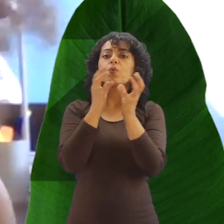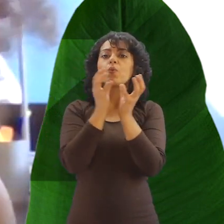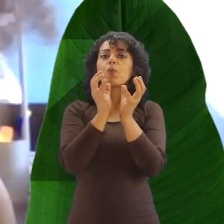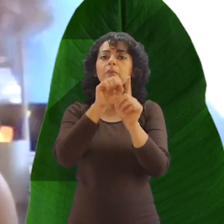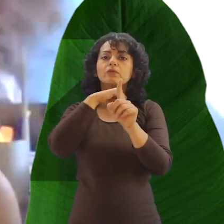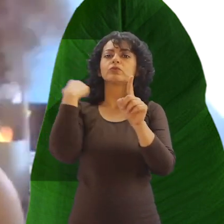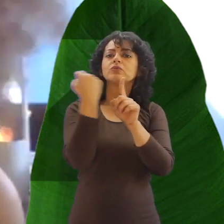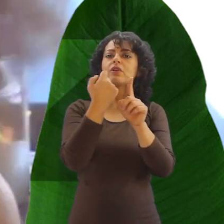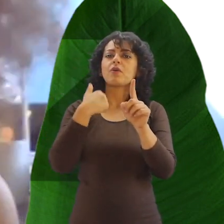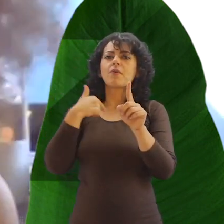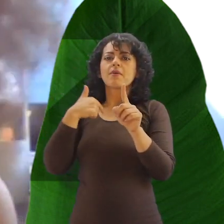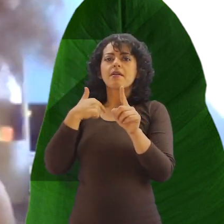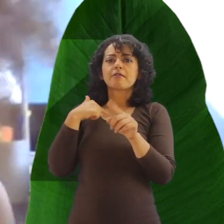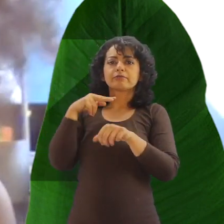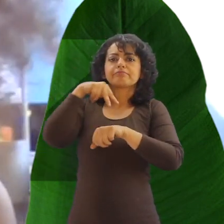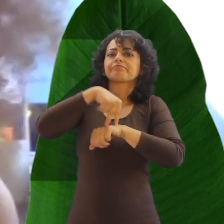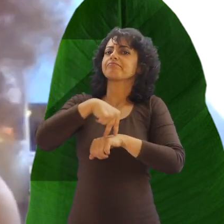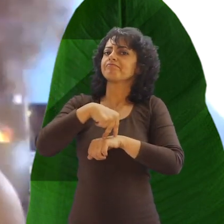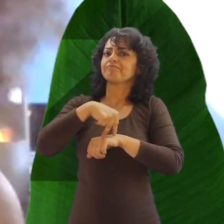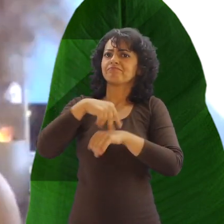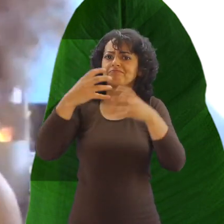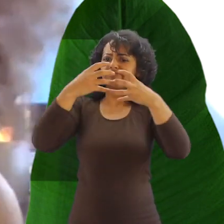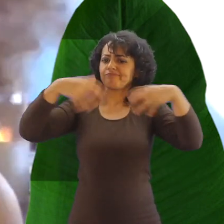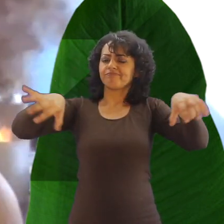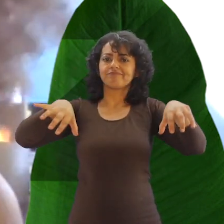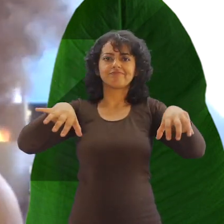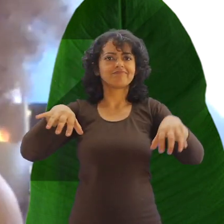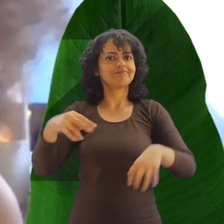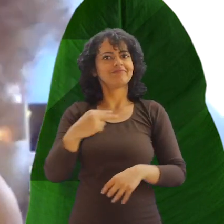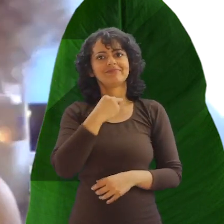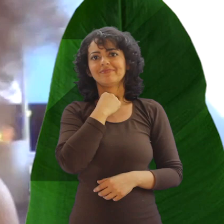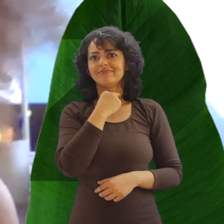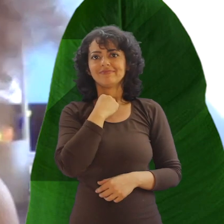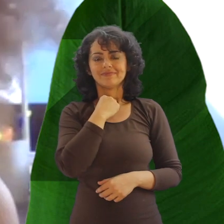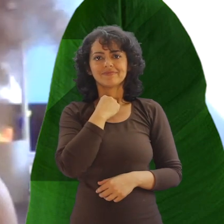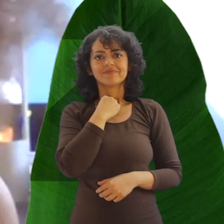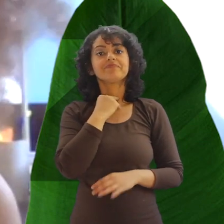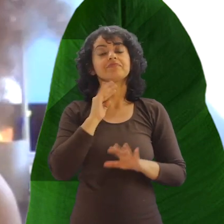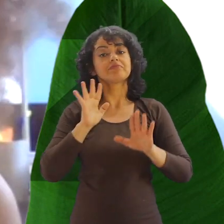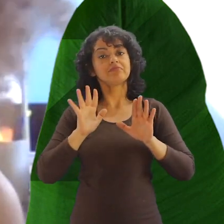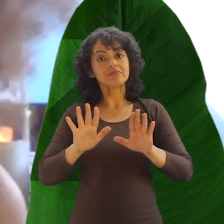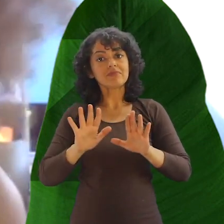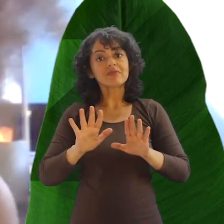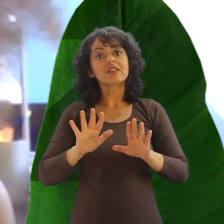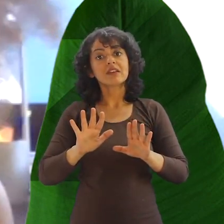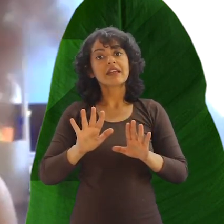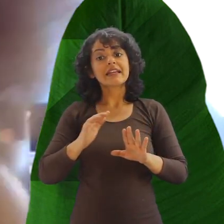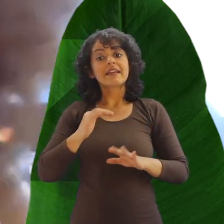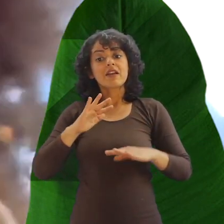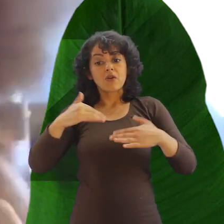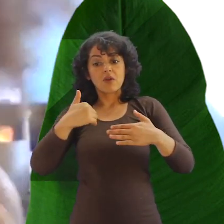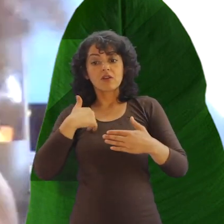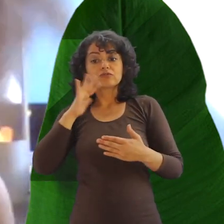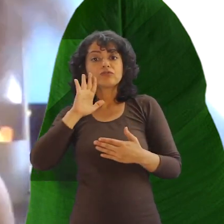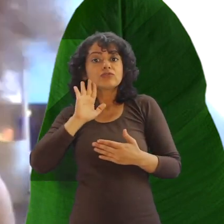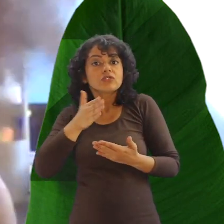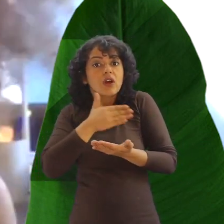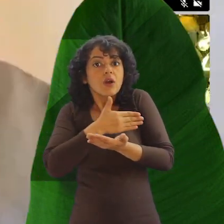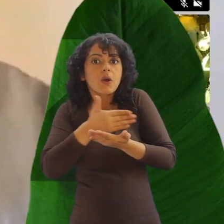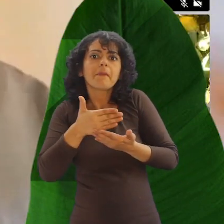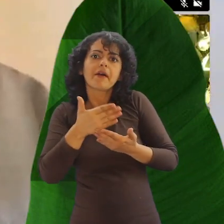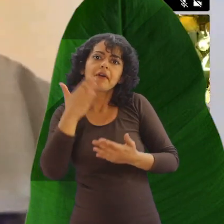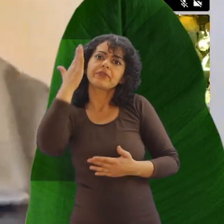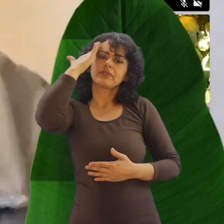pertenço. Não acontece separado. Por mais que esse entendimento tenha chegado depois que eu já estava na minha faculdade de